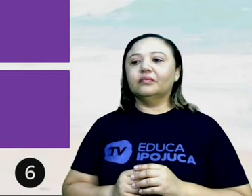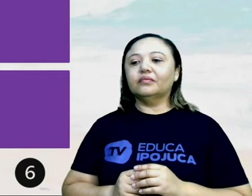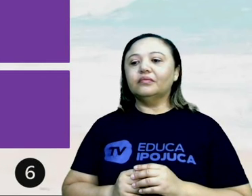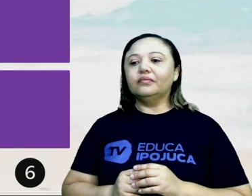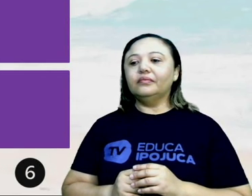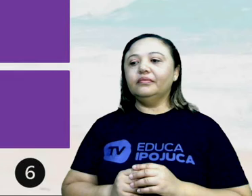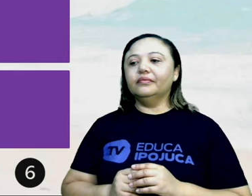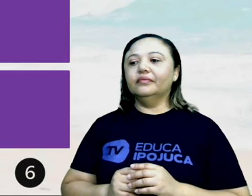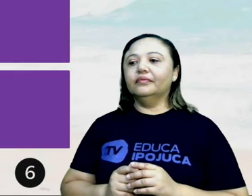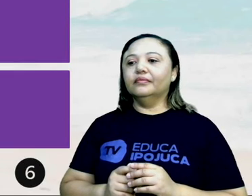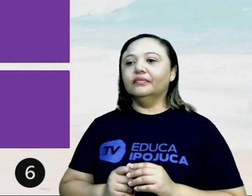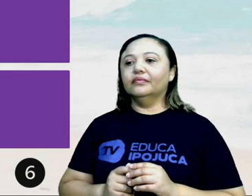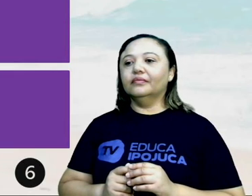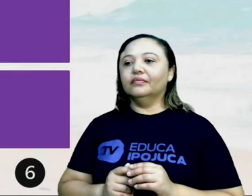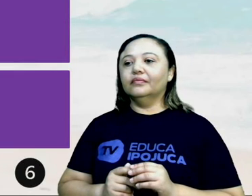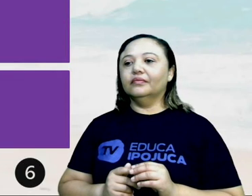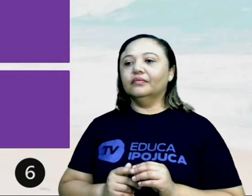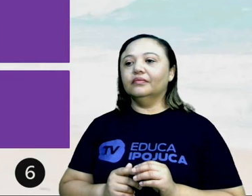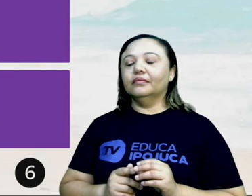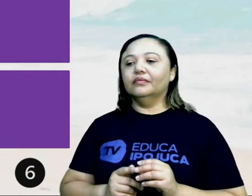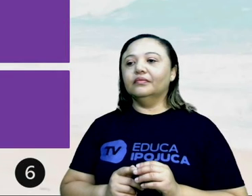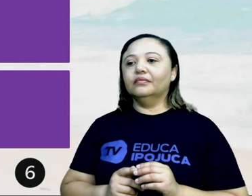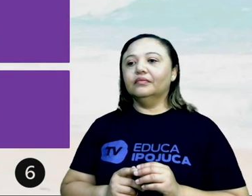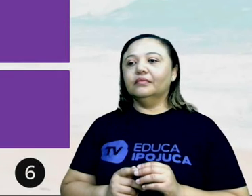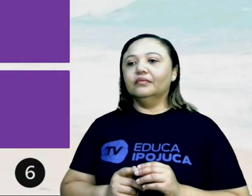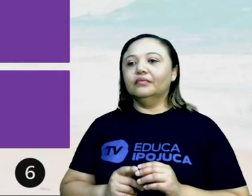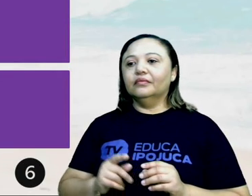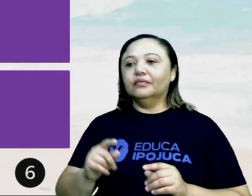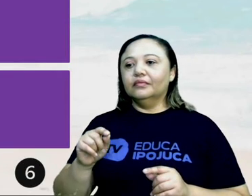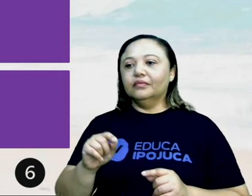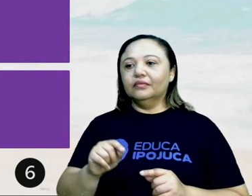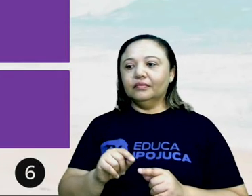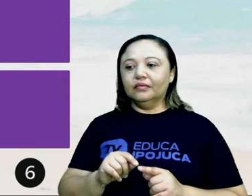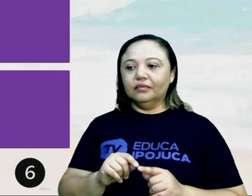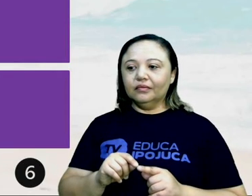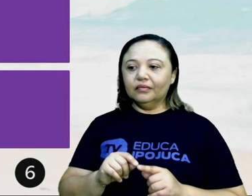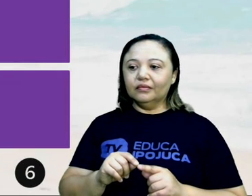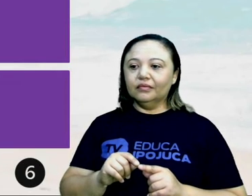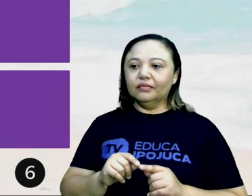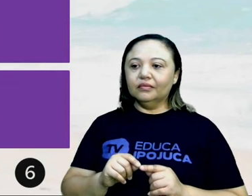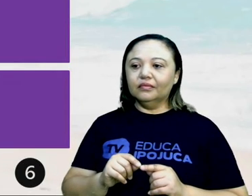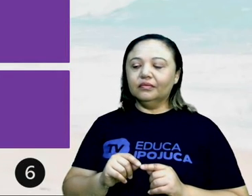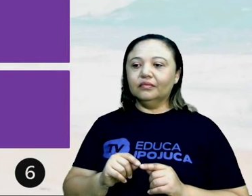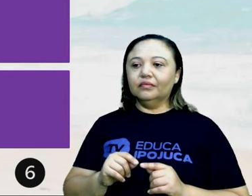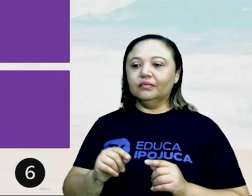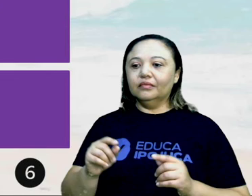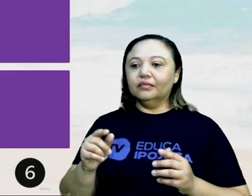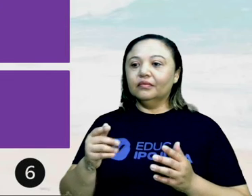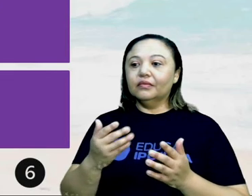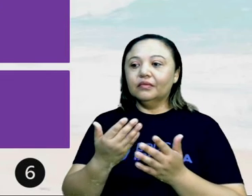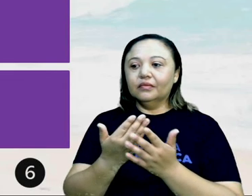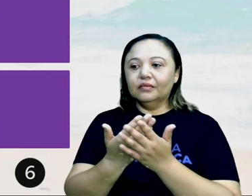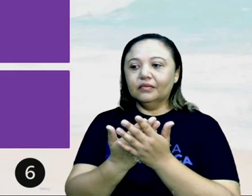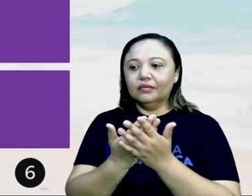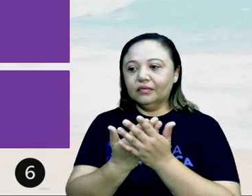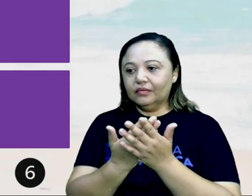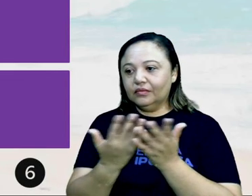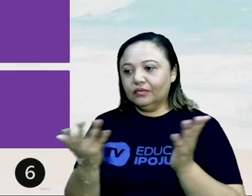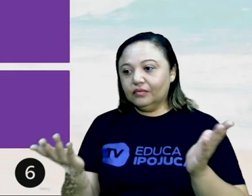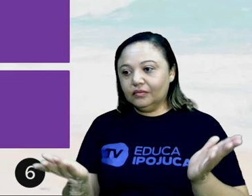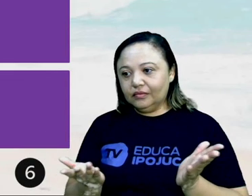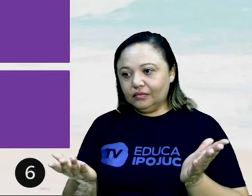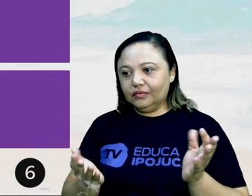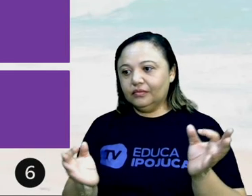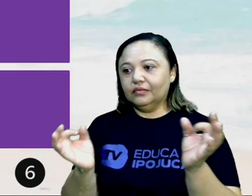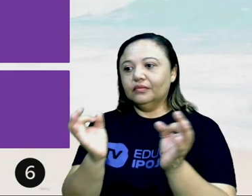nesse nosso jogo, tá bom? E a gente vai precisar ter um cuidado disso. Como o nosso momento de aula por hoje